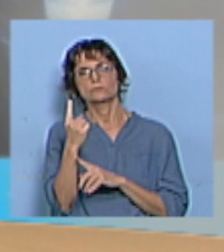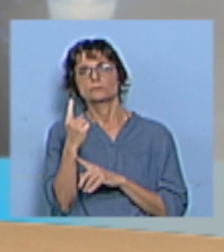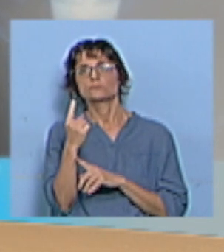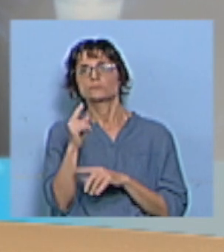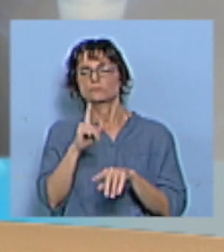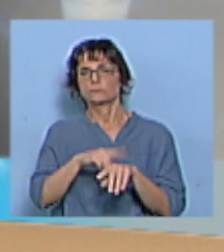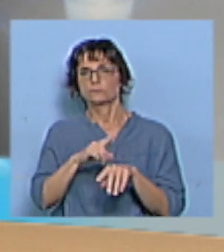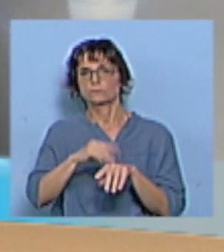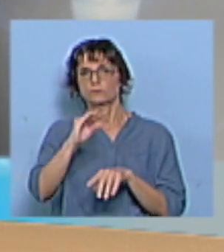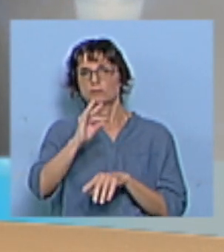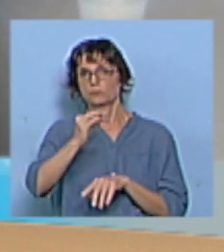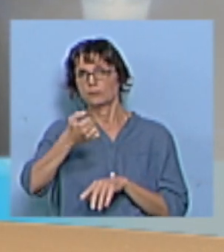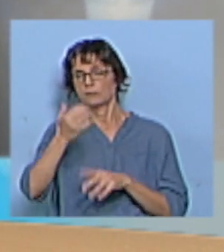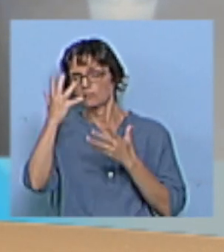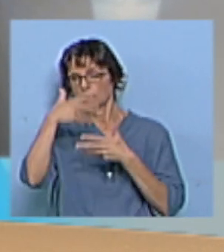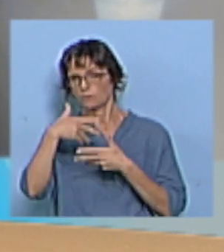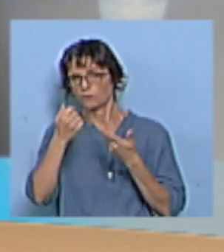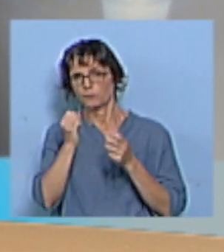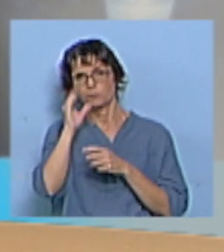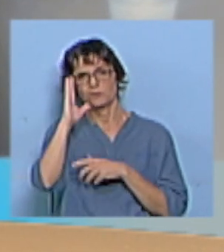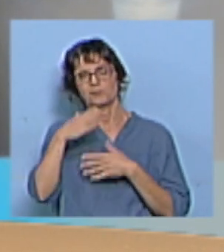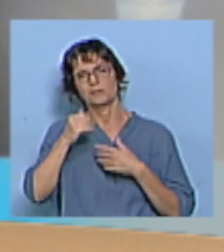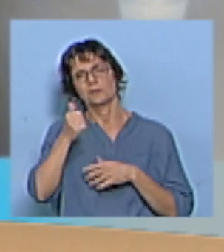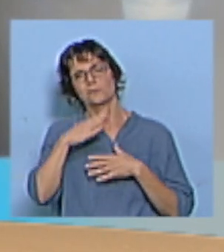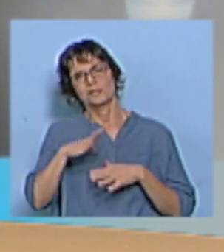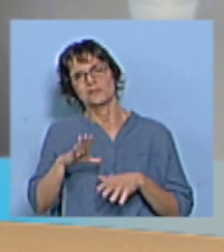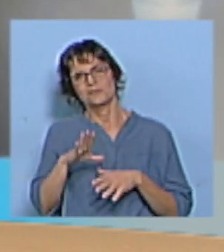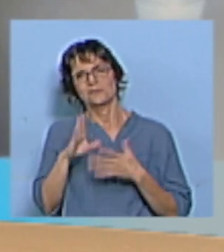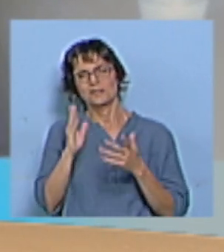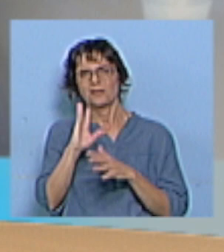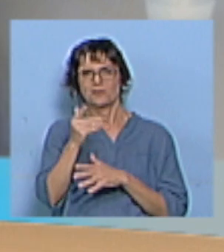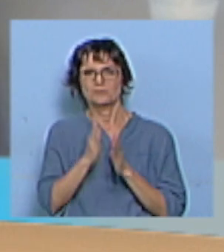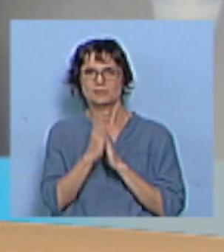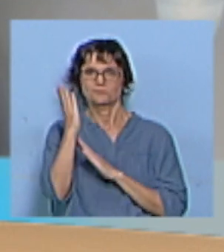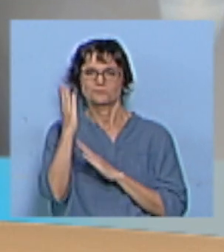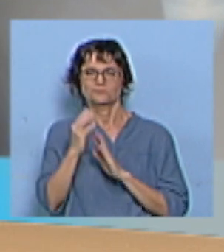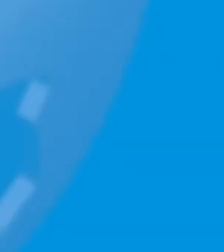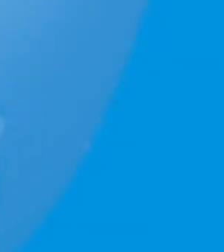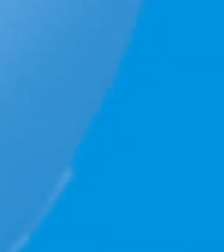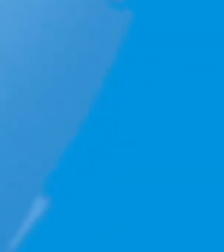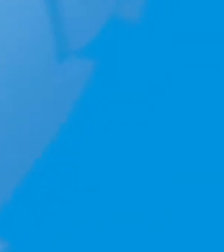22h45. Desejo-lhe uma boa tarde, boas férias se for o caso. Até amanhã, se Deus quiser.